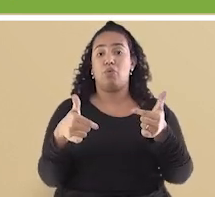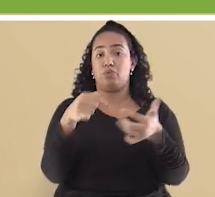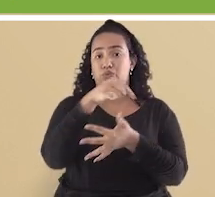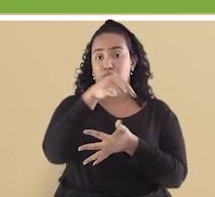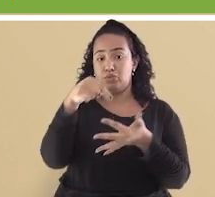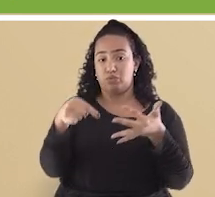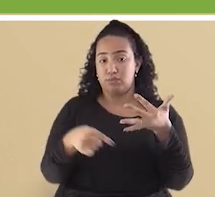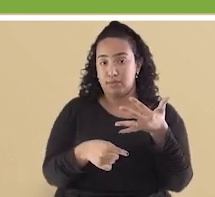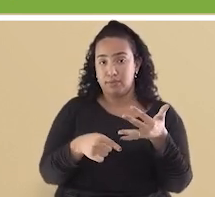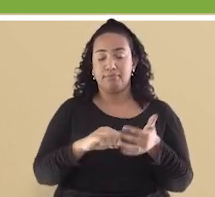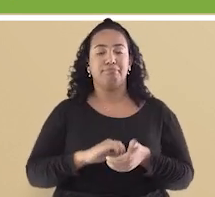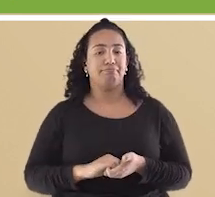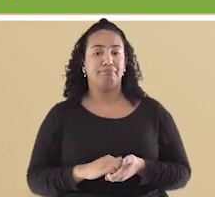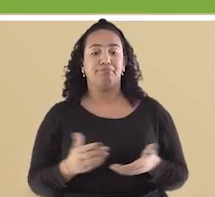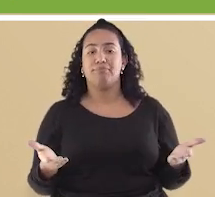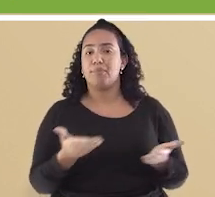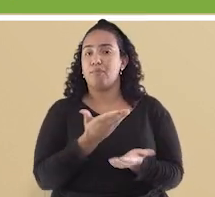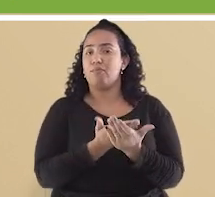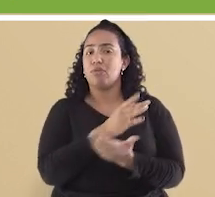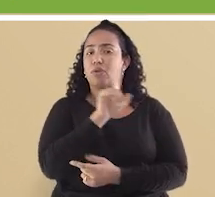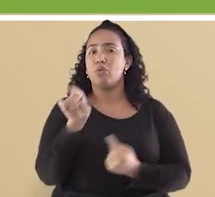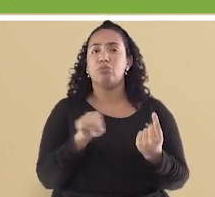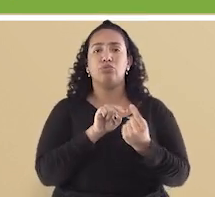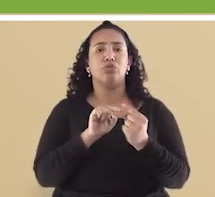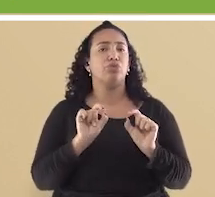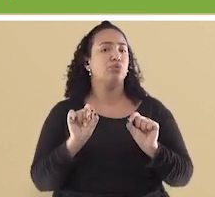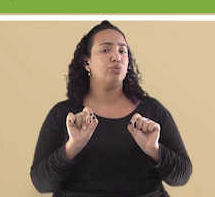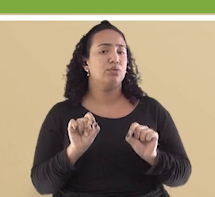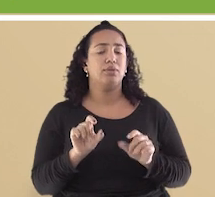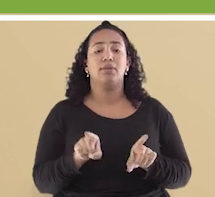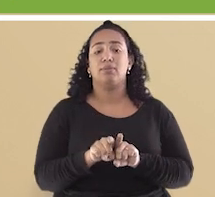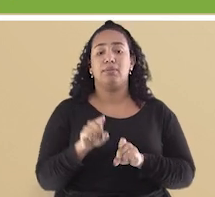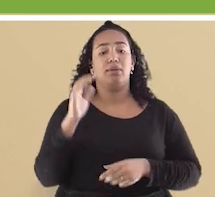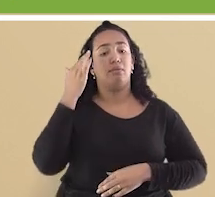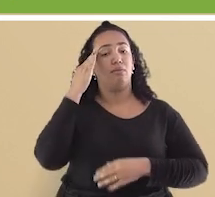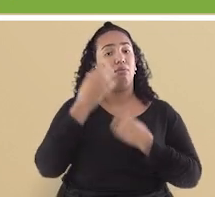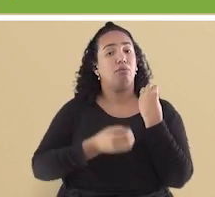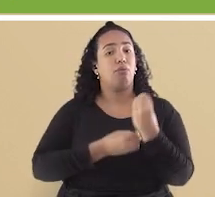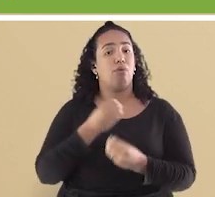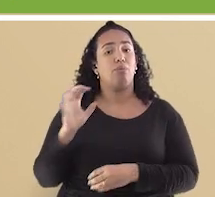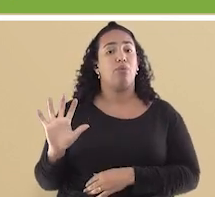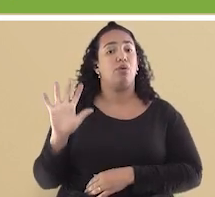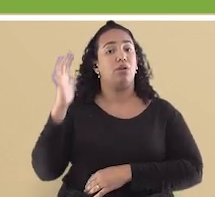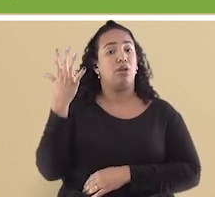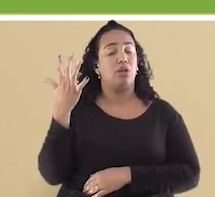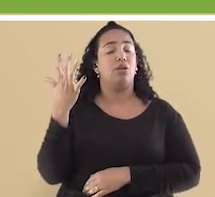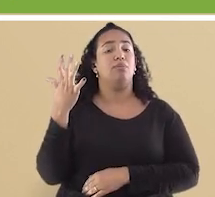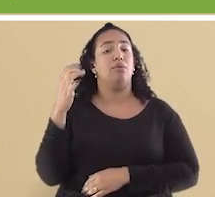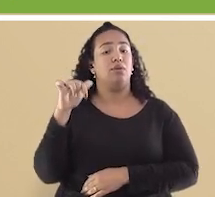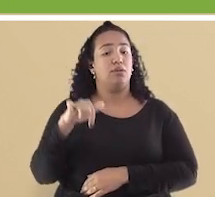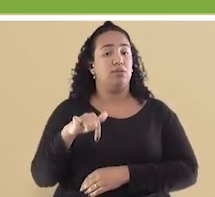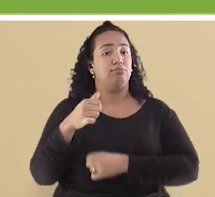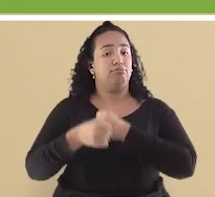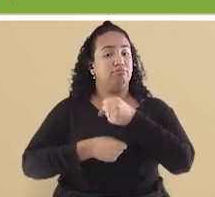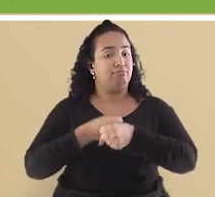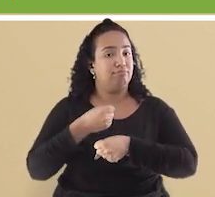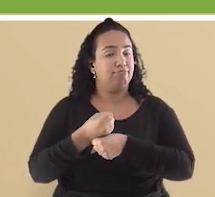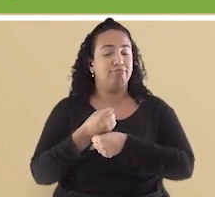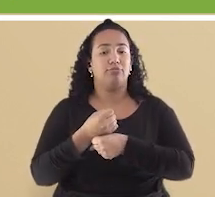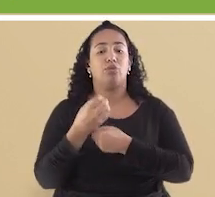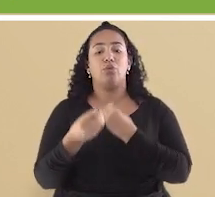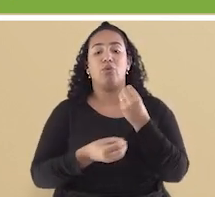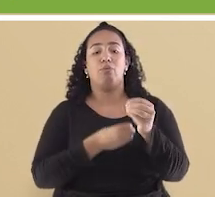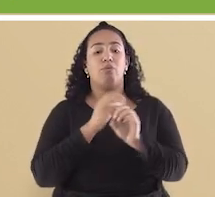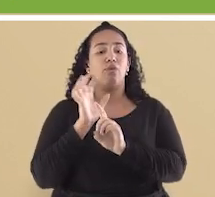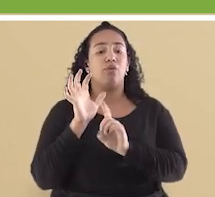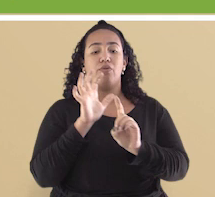Já o objetivo dessa aula é compreender como as características climáticas das estações do ano influenciam o